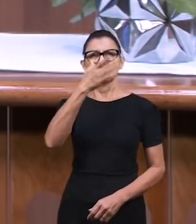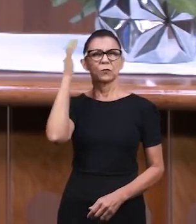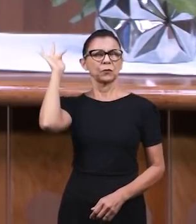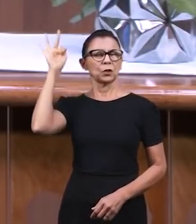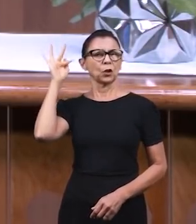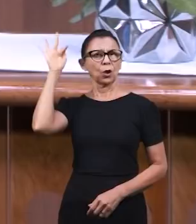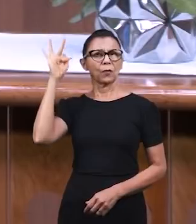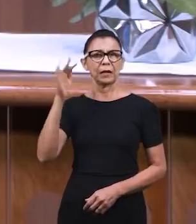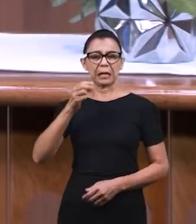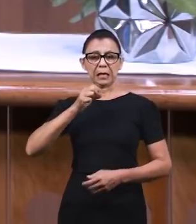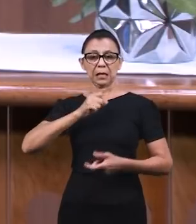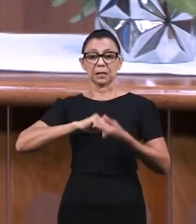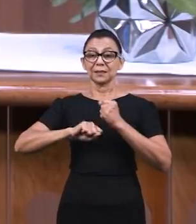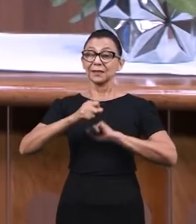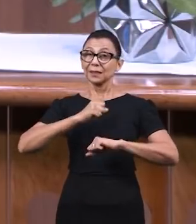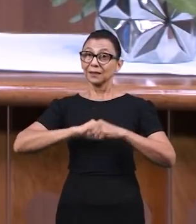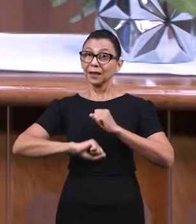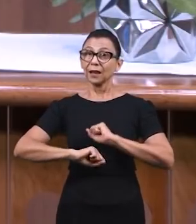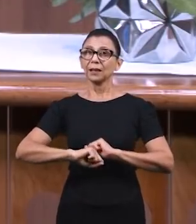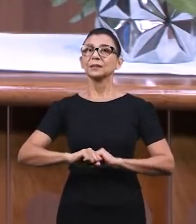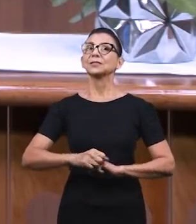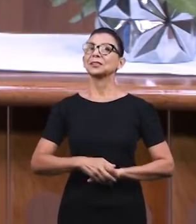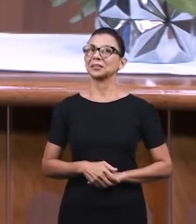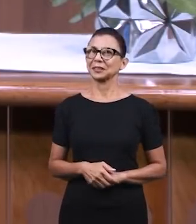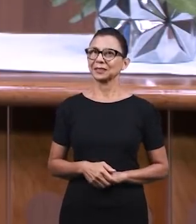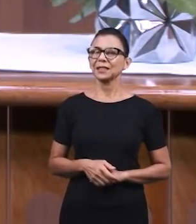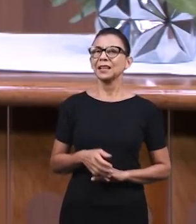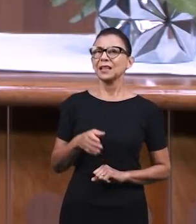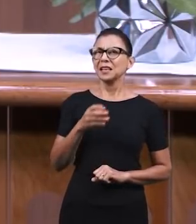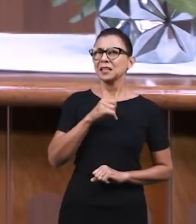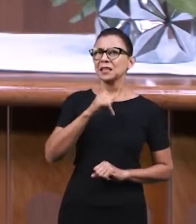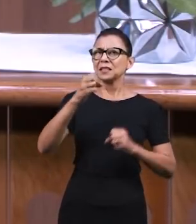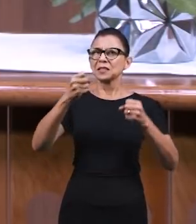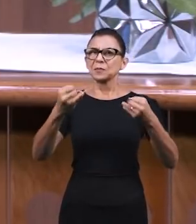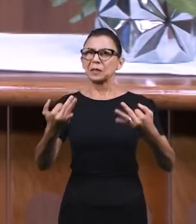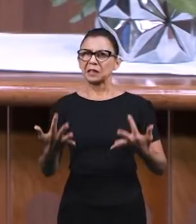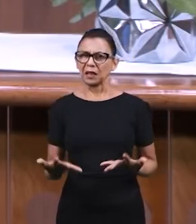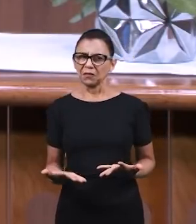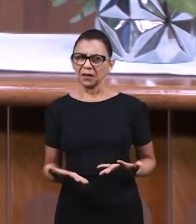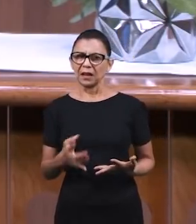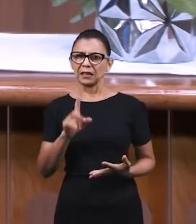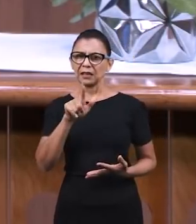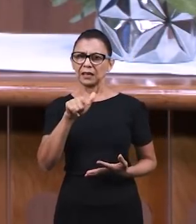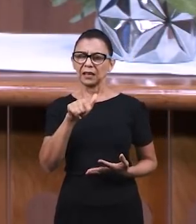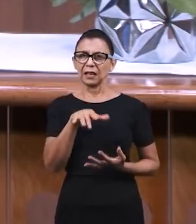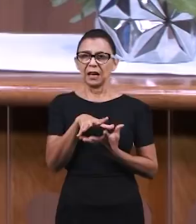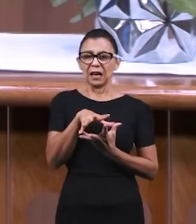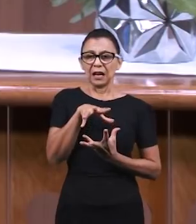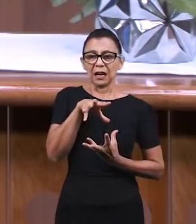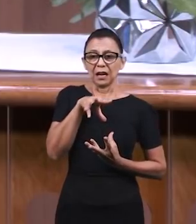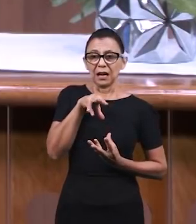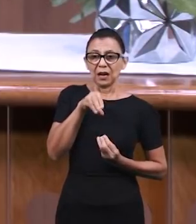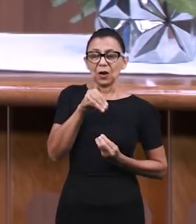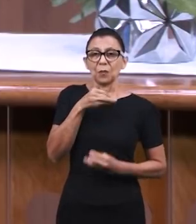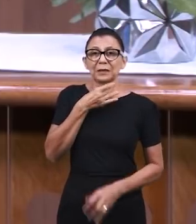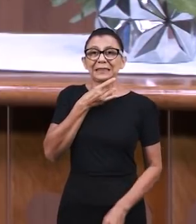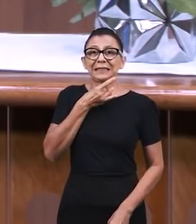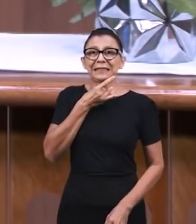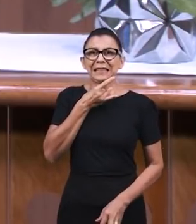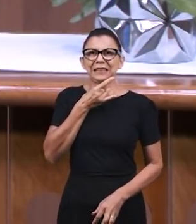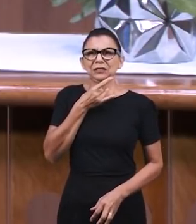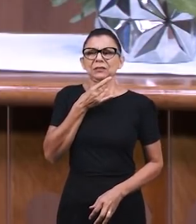eles diziam que a ansiedade era sede da alma. Ou seja, a alma tem necessidade de alguma coisa,